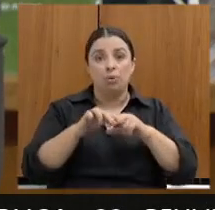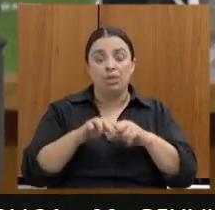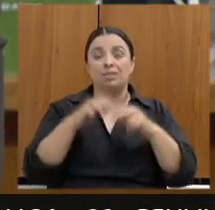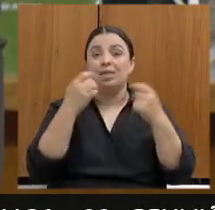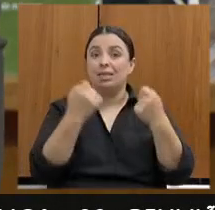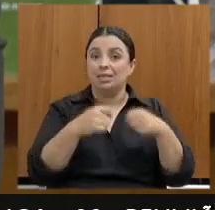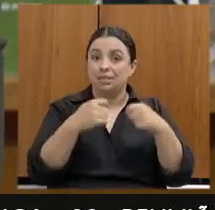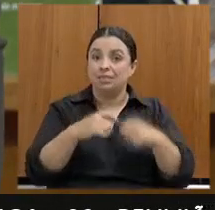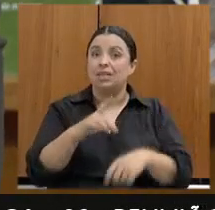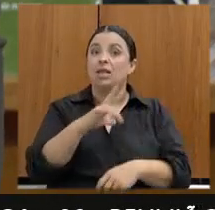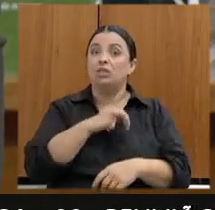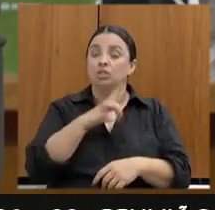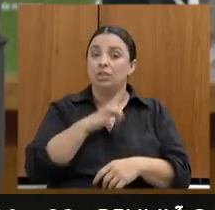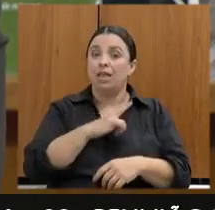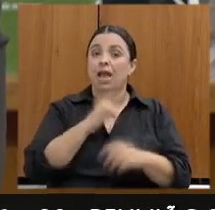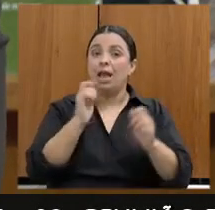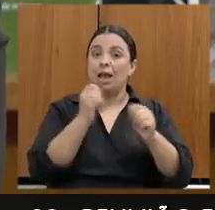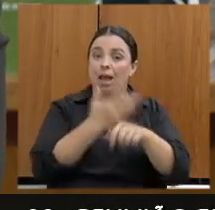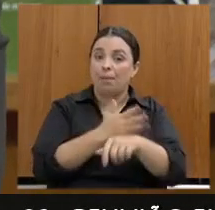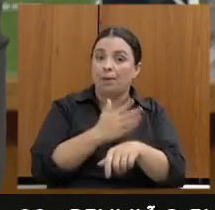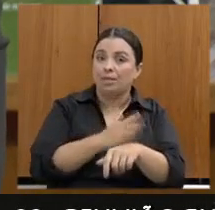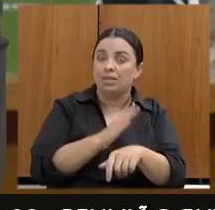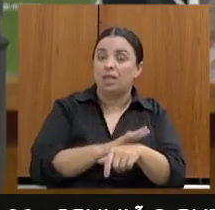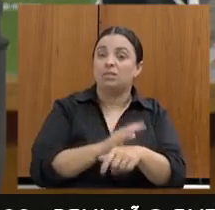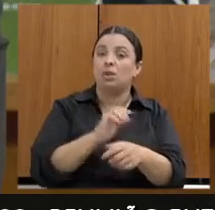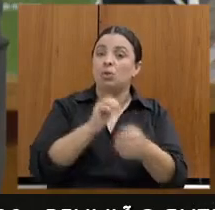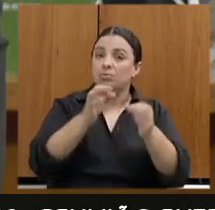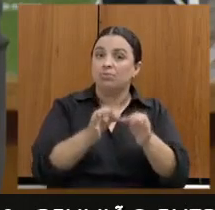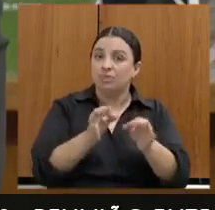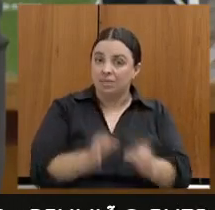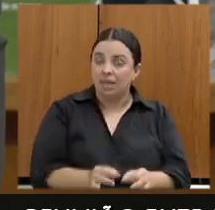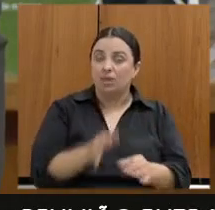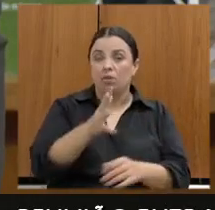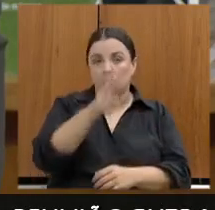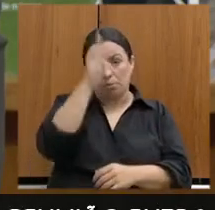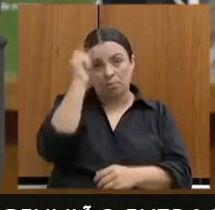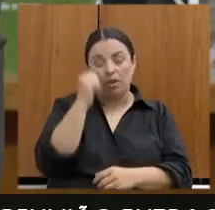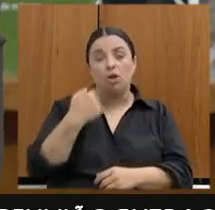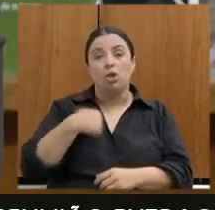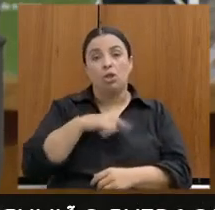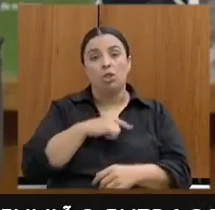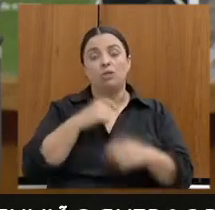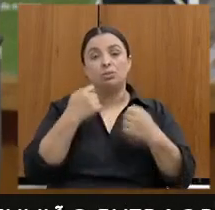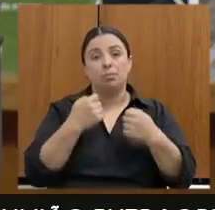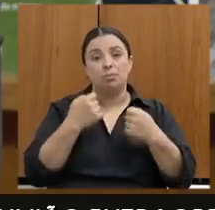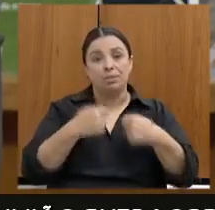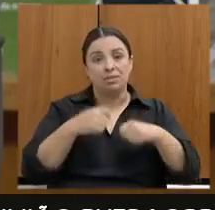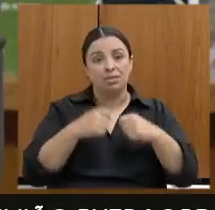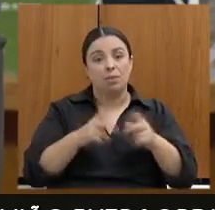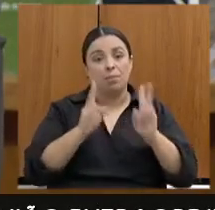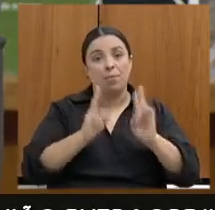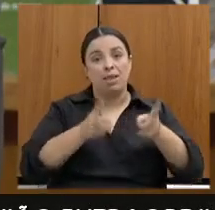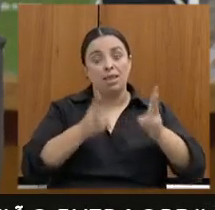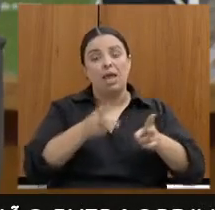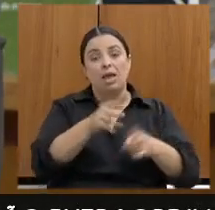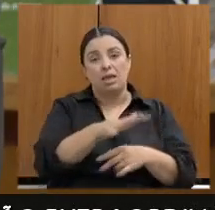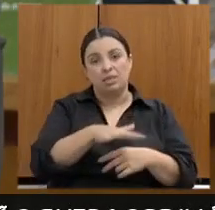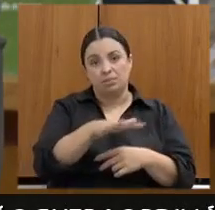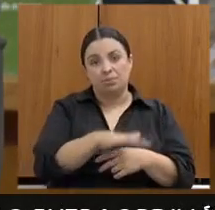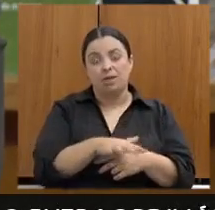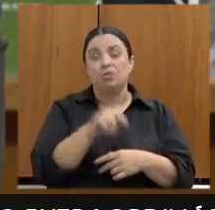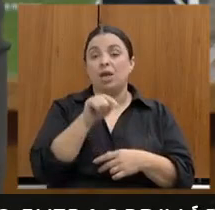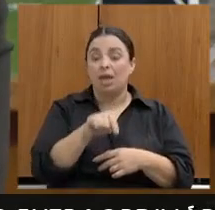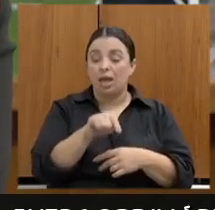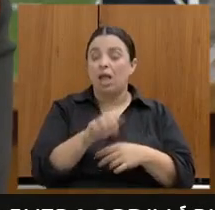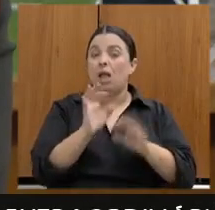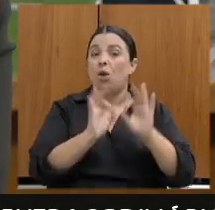de termos a capacitação adequada do bombeiro nós não podemos prescindir daquele espaço colocamos aquilo como